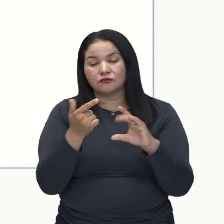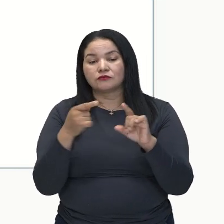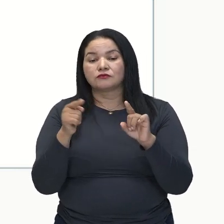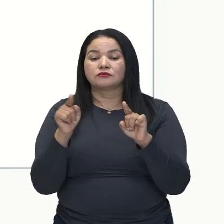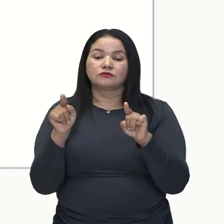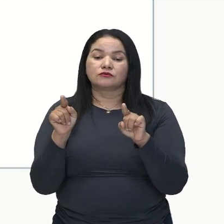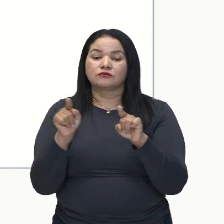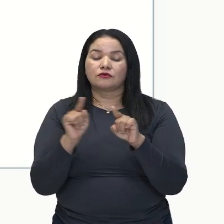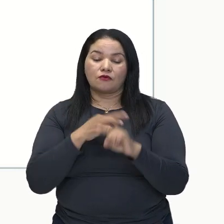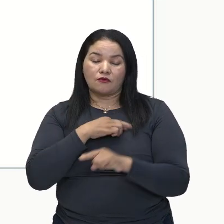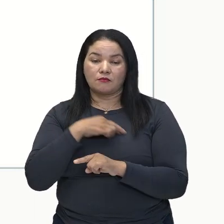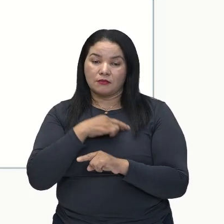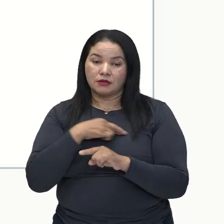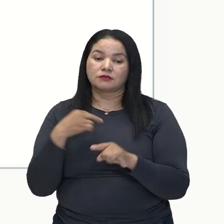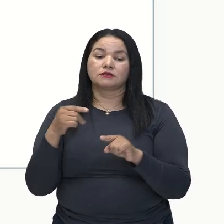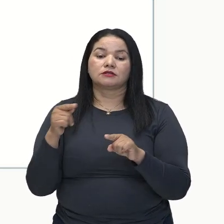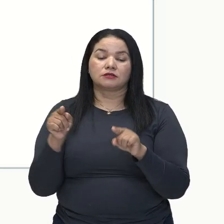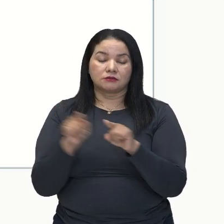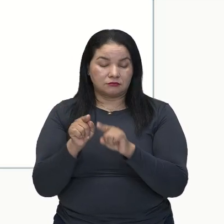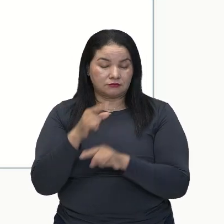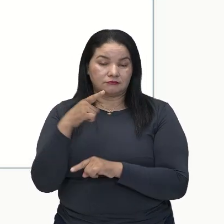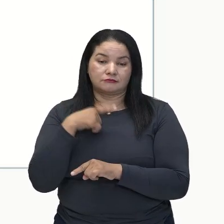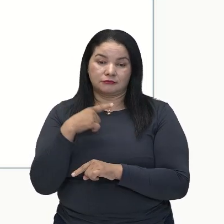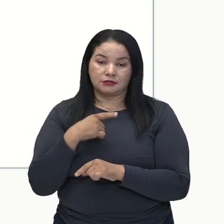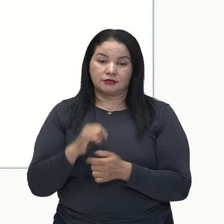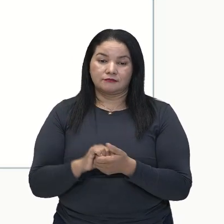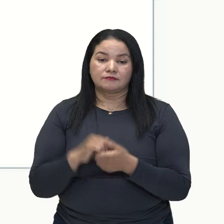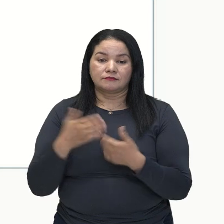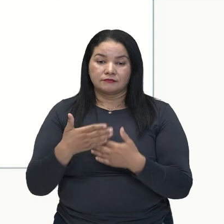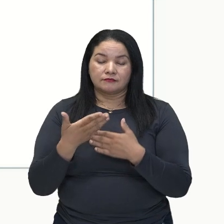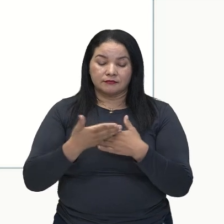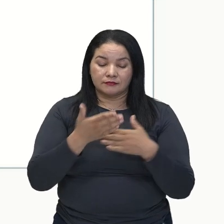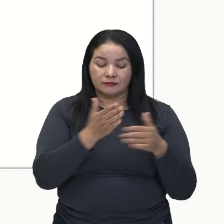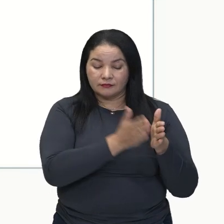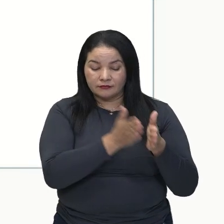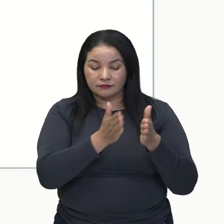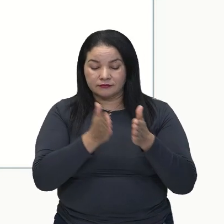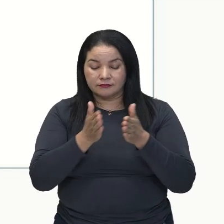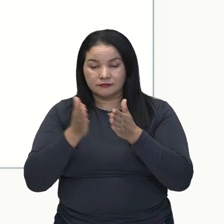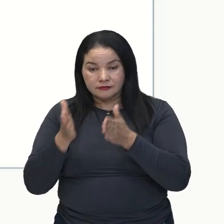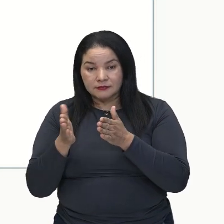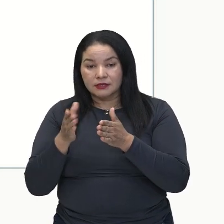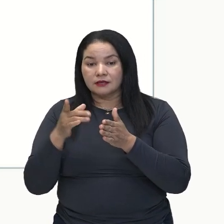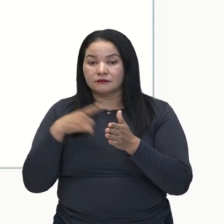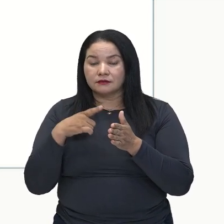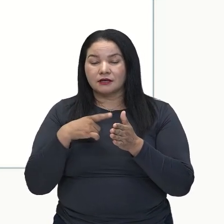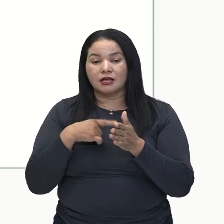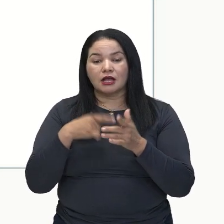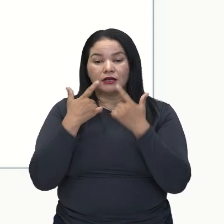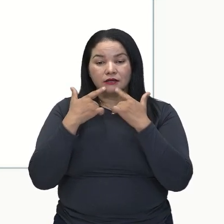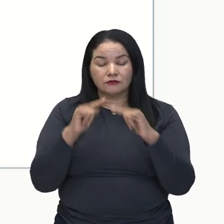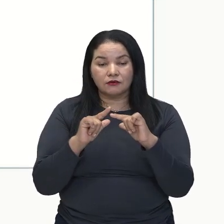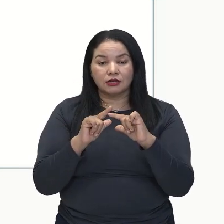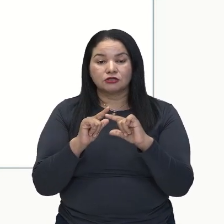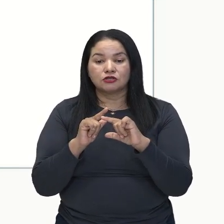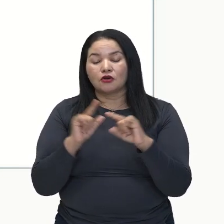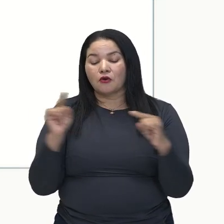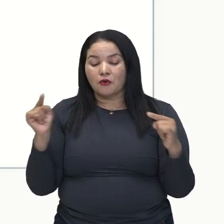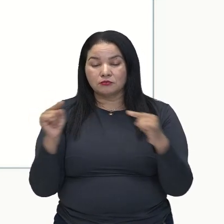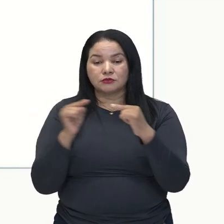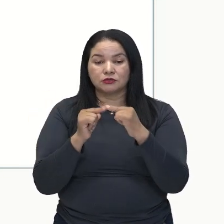Então a estrutura da resenha vai seguindo um pouquinho esses elementos, percebam que a gente tem uma linguagem que é mais objetiva, não